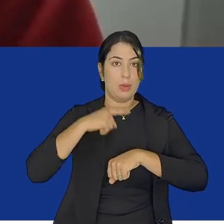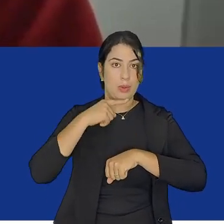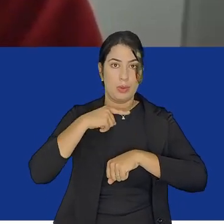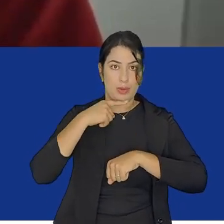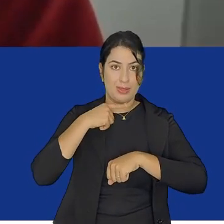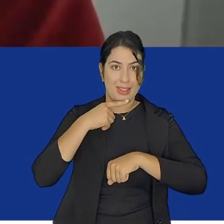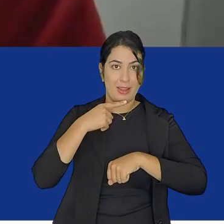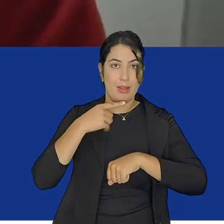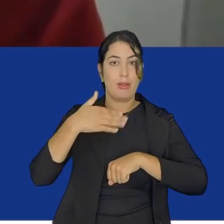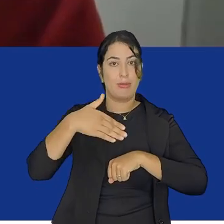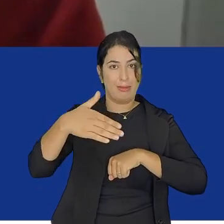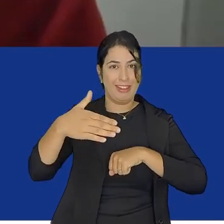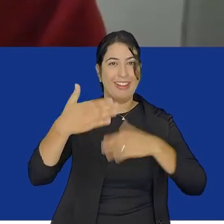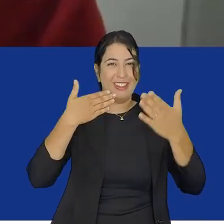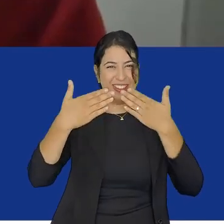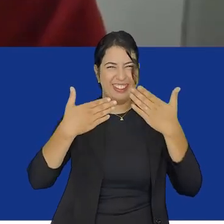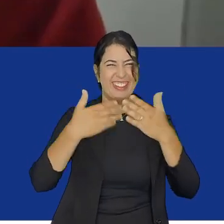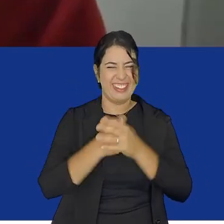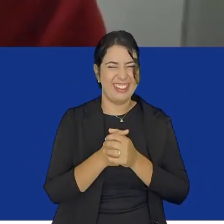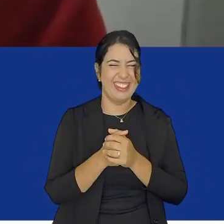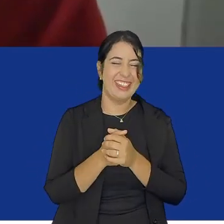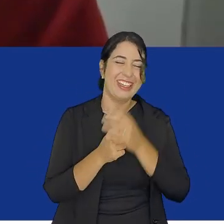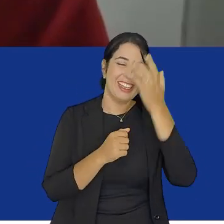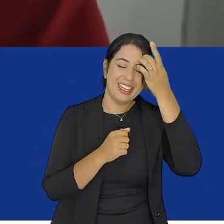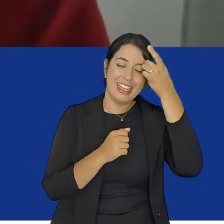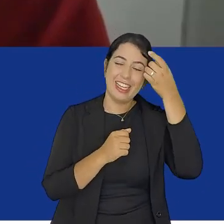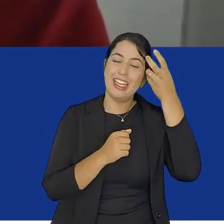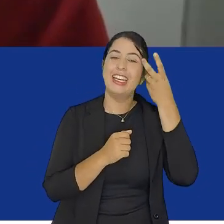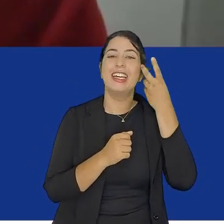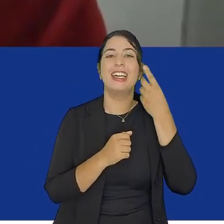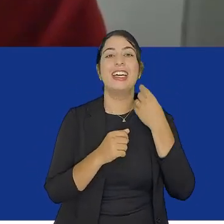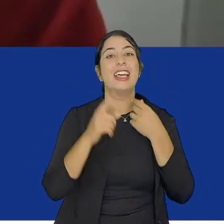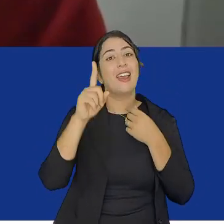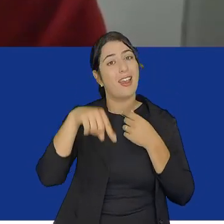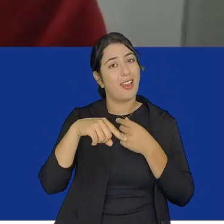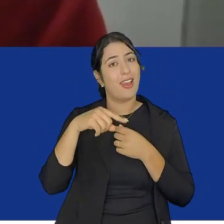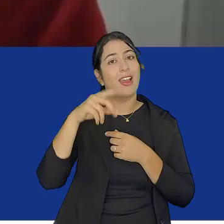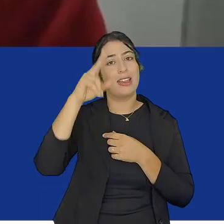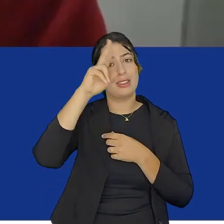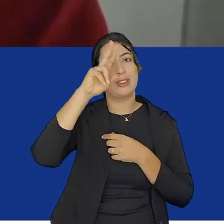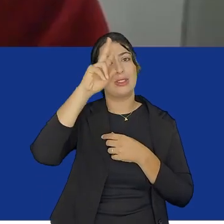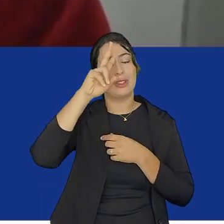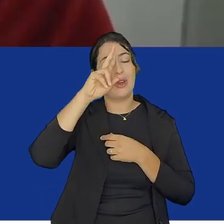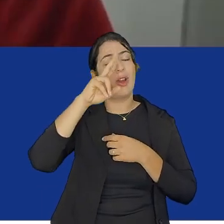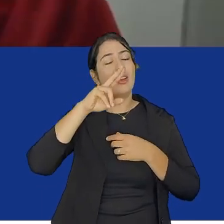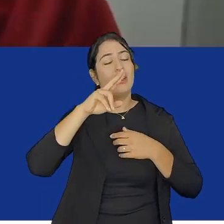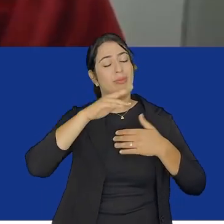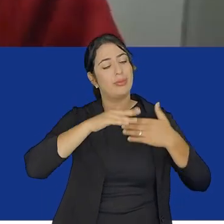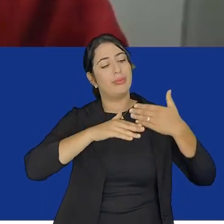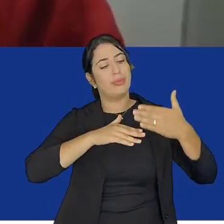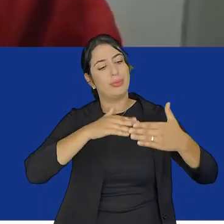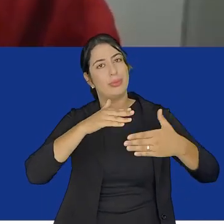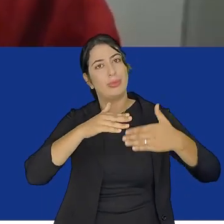discussão, é um começo de conversa, porque na verdade é uma história que tem sido construída, nós